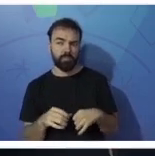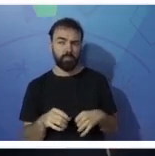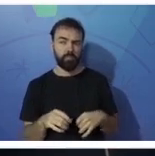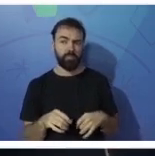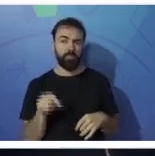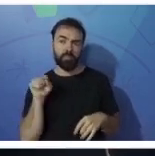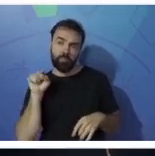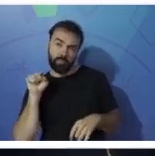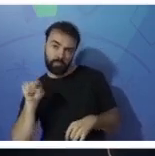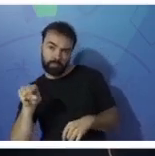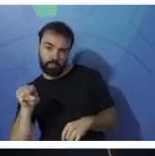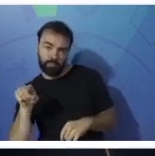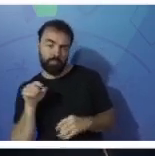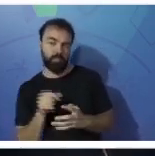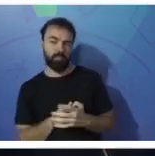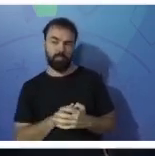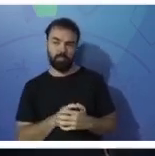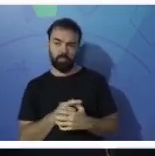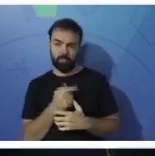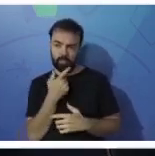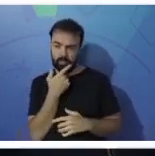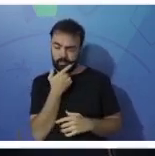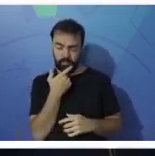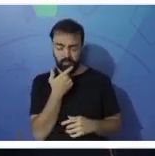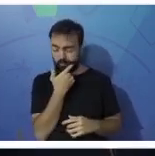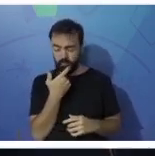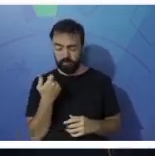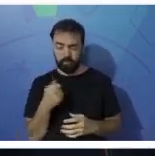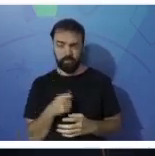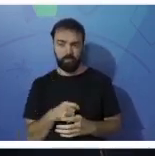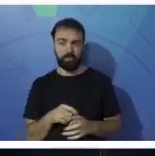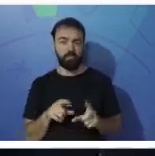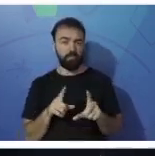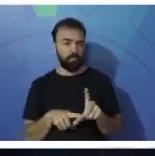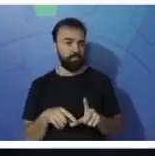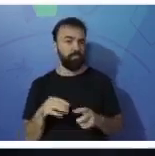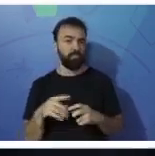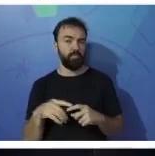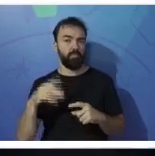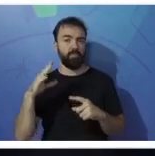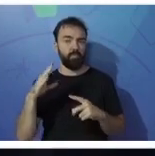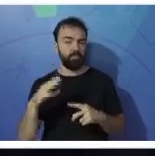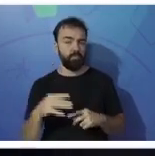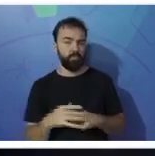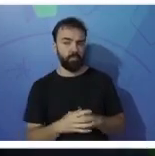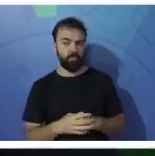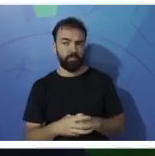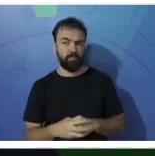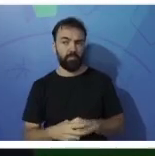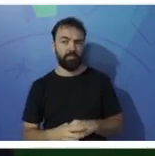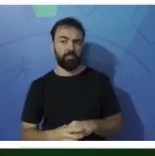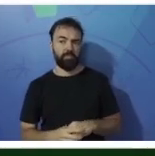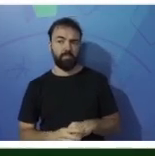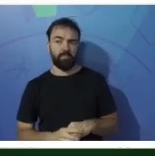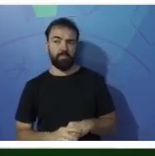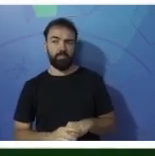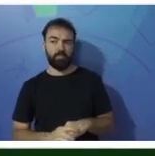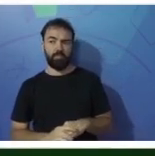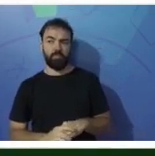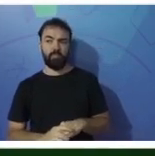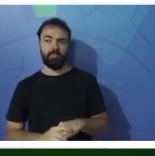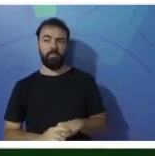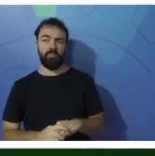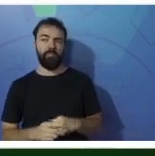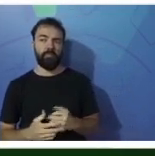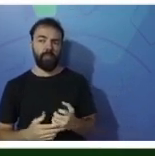né, da frase, o ponto final. Olha aqui, teve o ponto final, letra maiúscula, né? Vai escrever, tem que seguir a estrutura